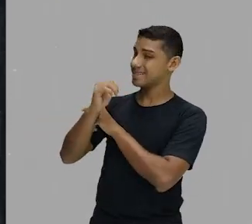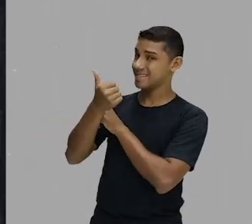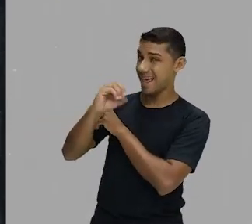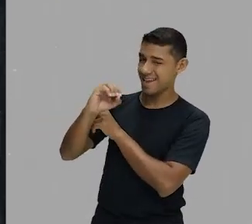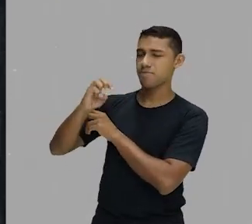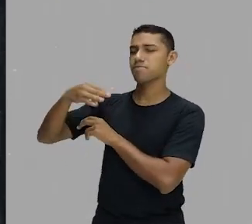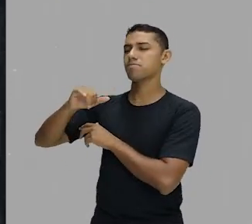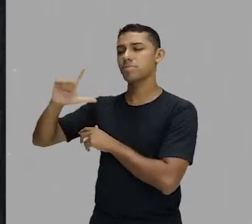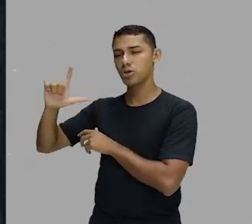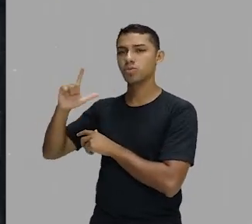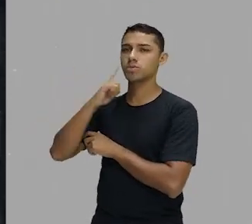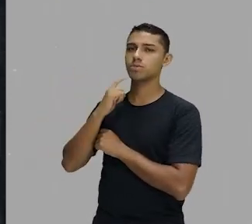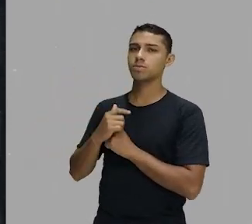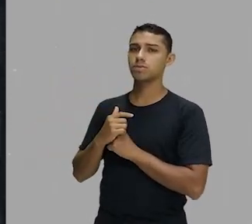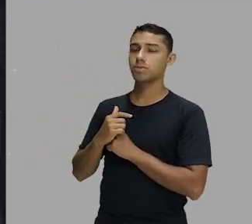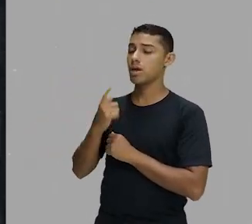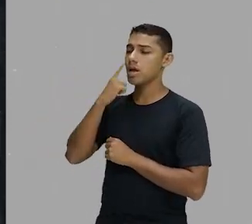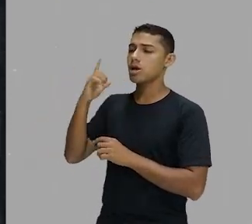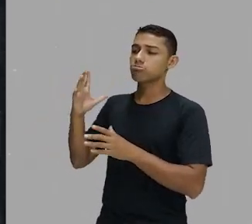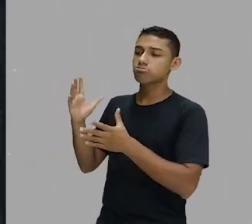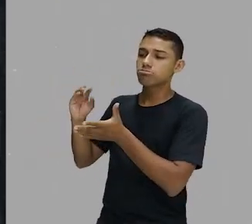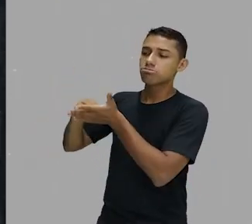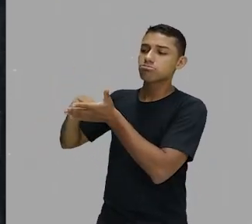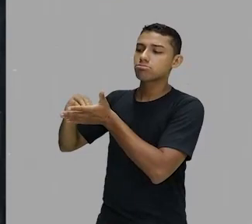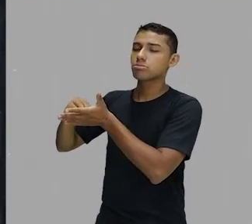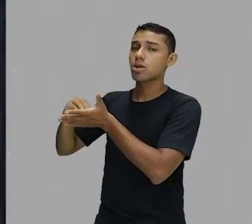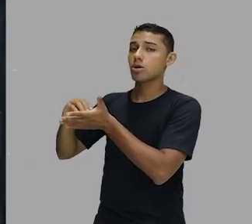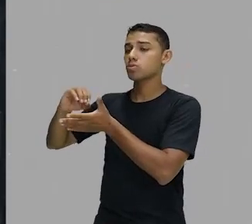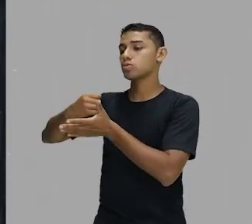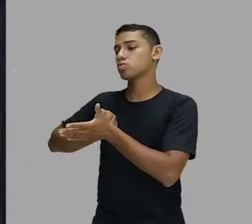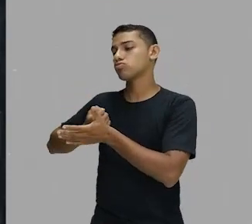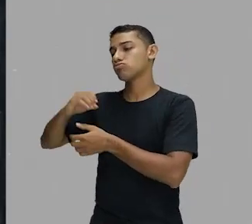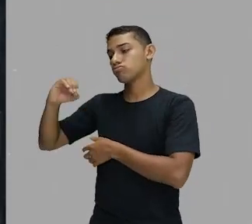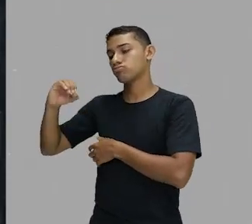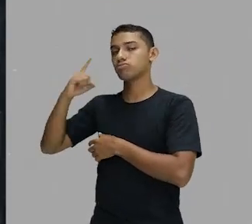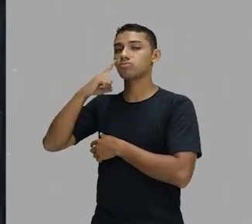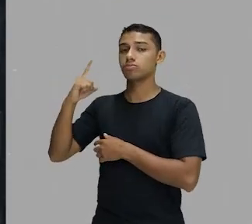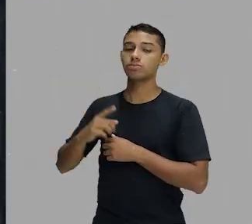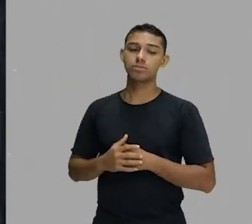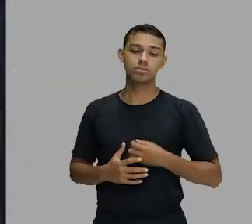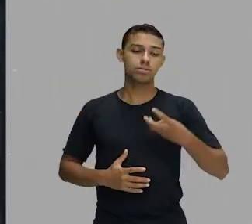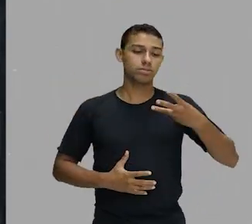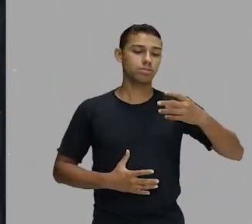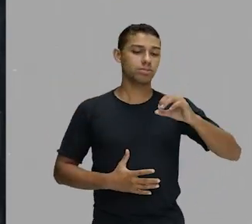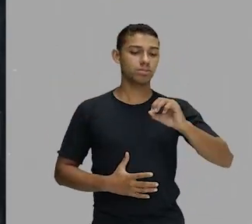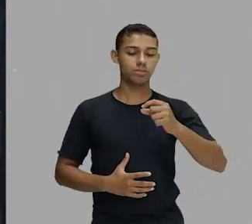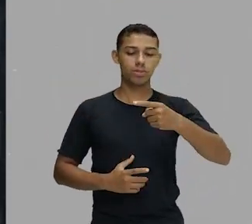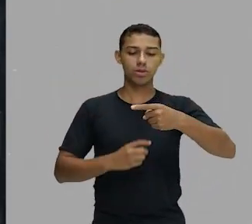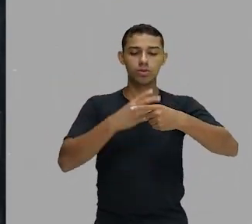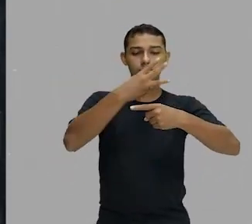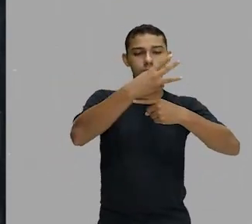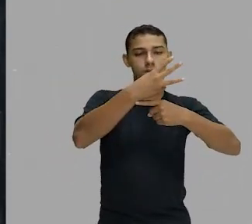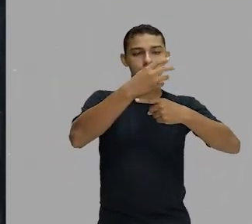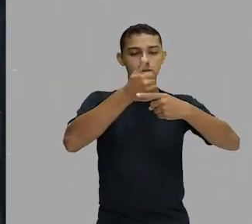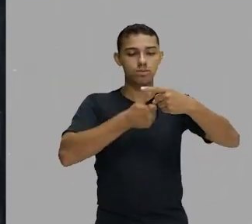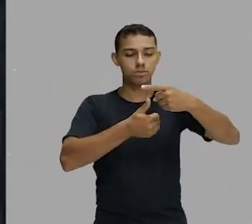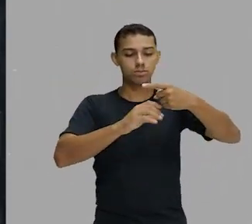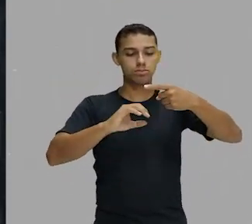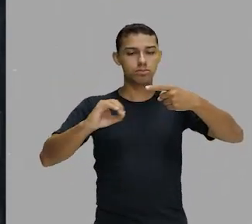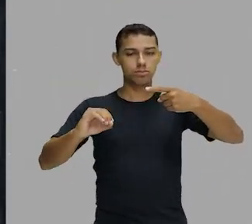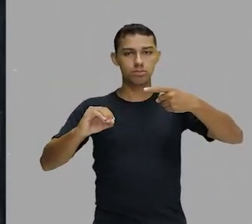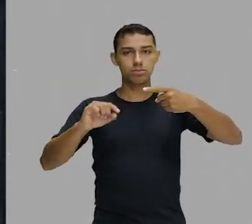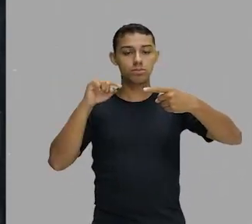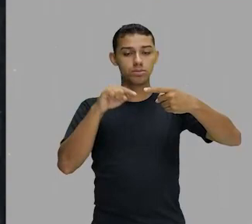só faltou o zero, mas não interfere no nosso resultado, tudo bem? 3%, lembre, 3 dividido por 100. 3 dividido por 100 na